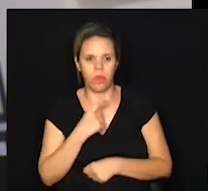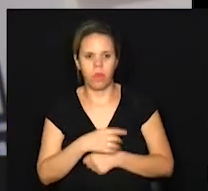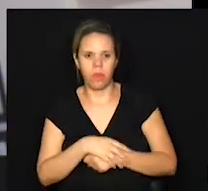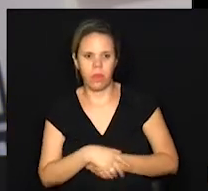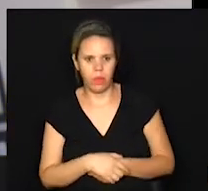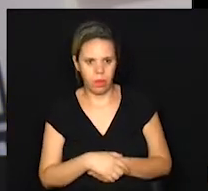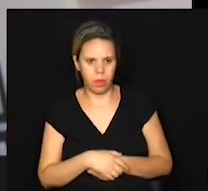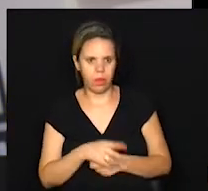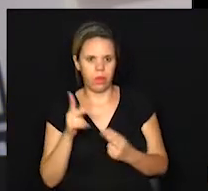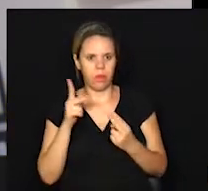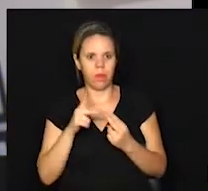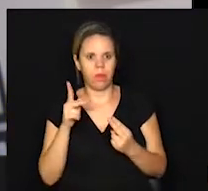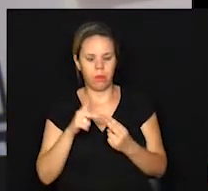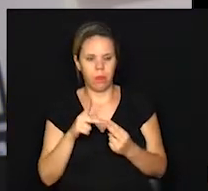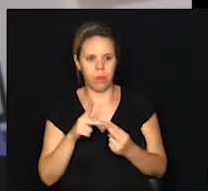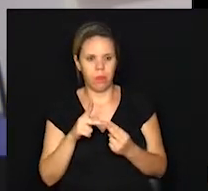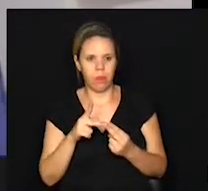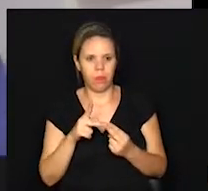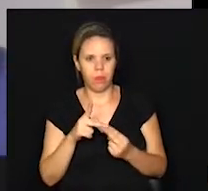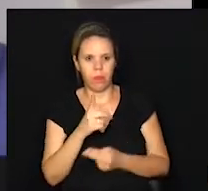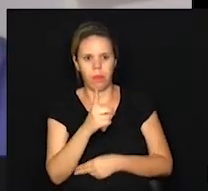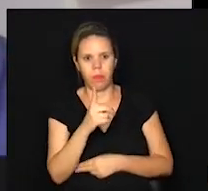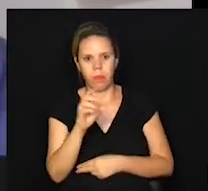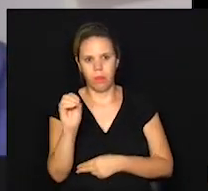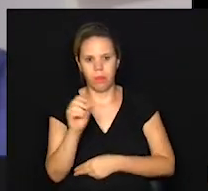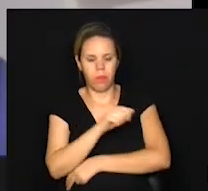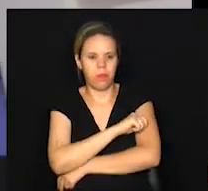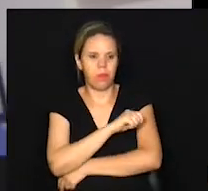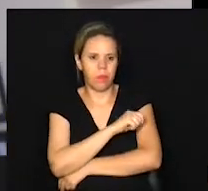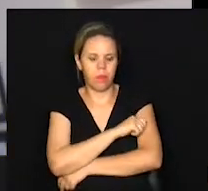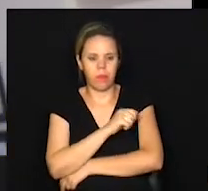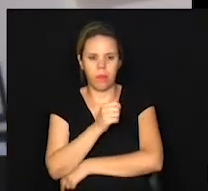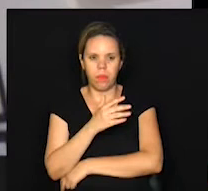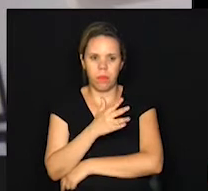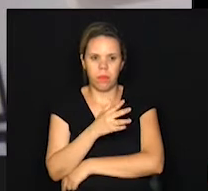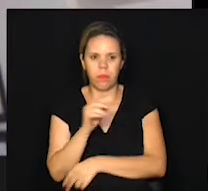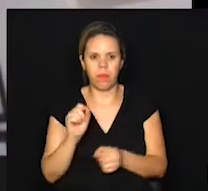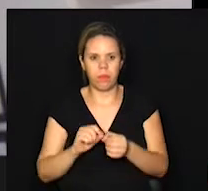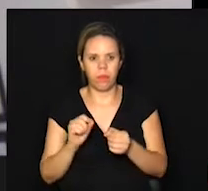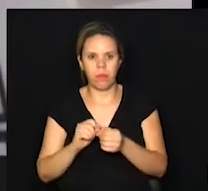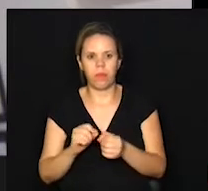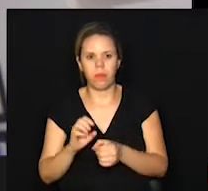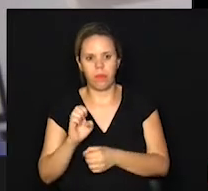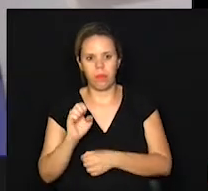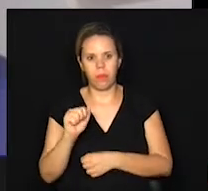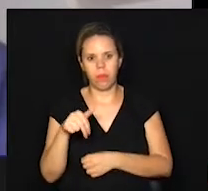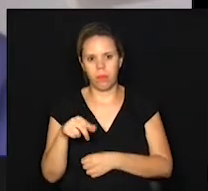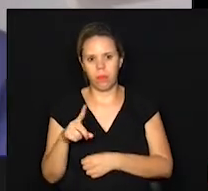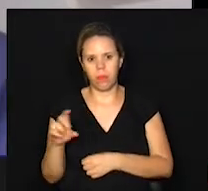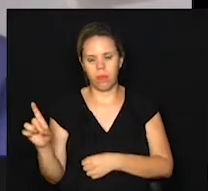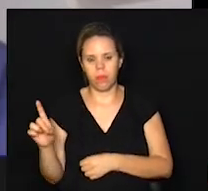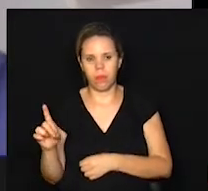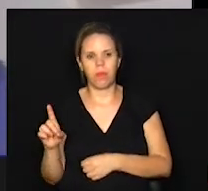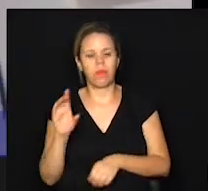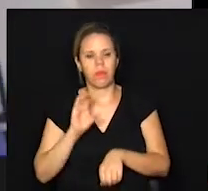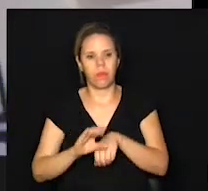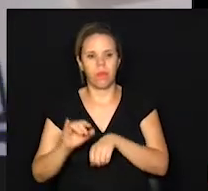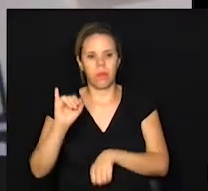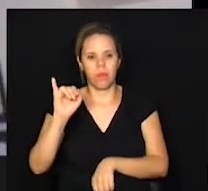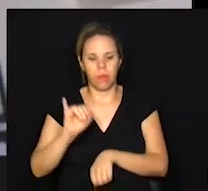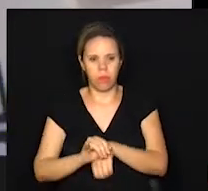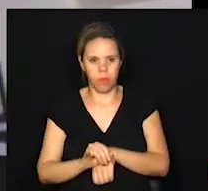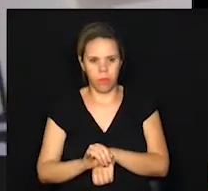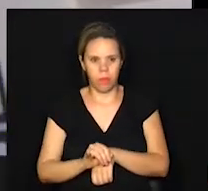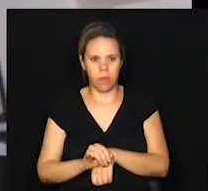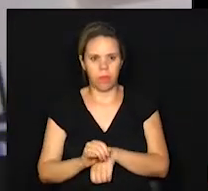a Unip colocou 10 alunos, cerca de 10 alunos para fazer o ENAD, né, no curso de Relações Internacionais lá em Campinas, que é onde